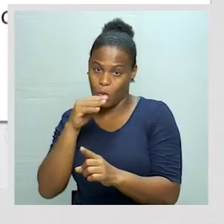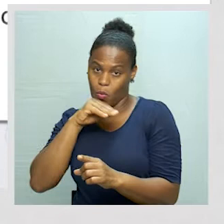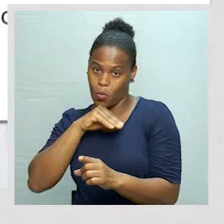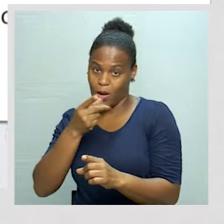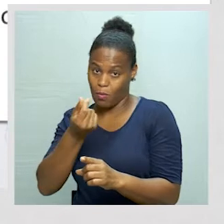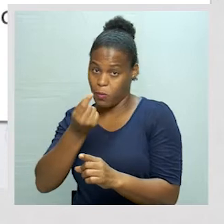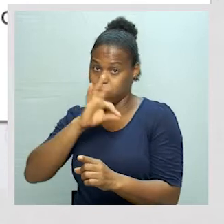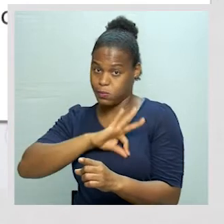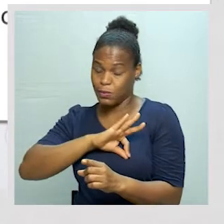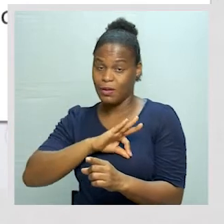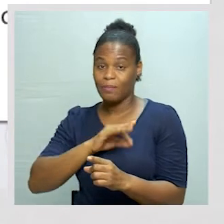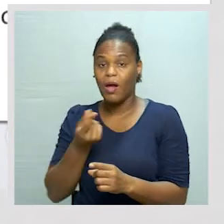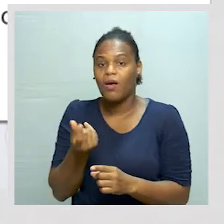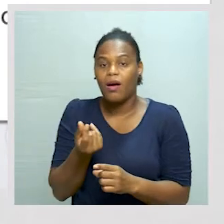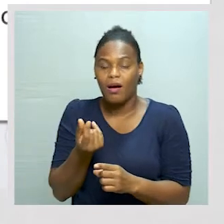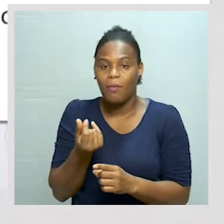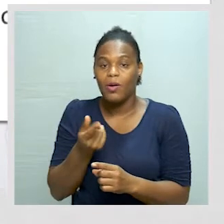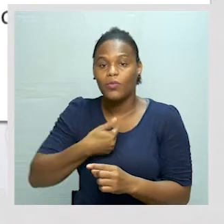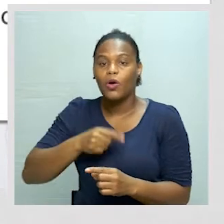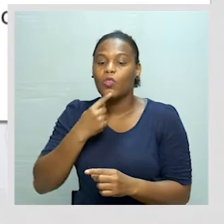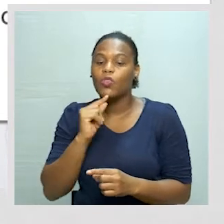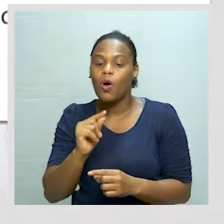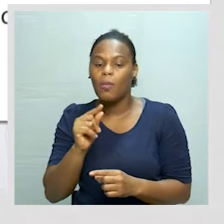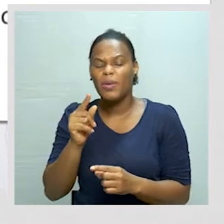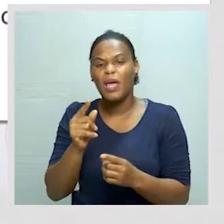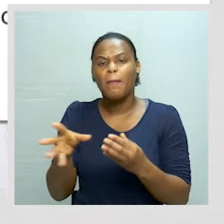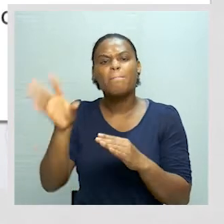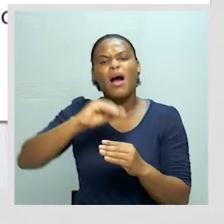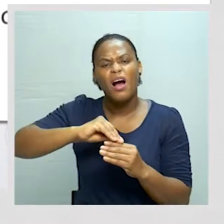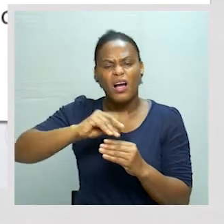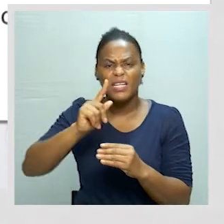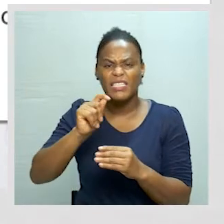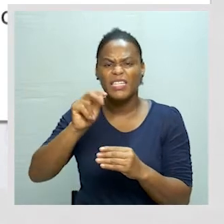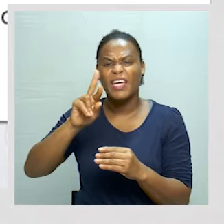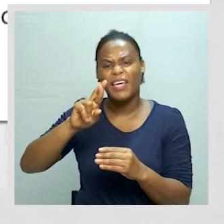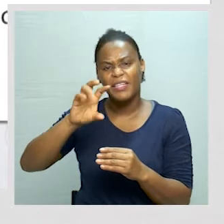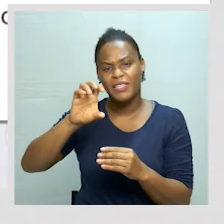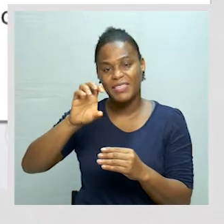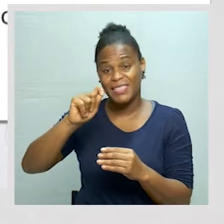remuneração do capital, que nós vamos chamar de excedente bruto de exploração.